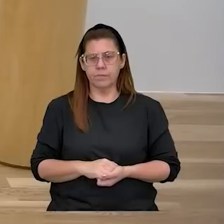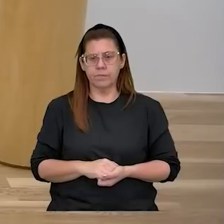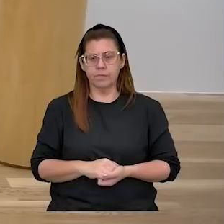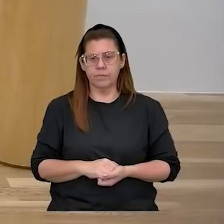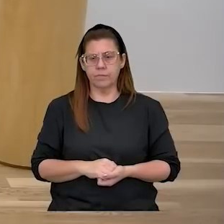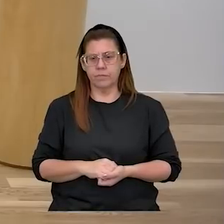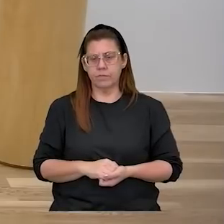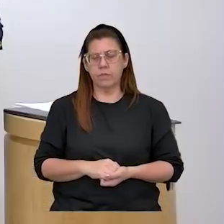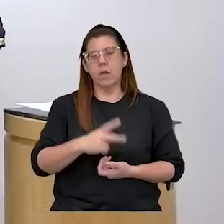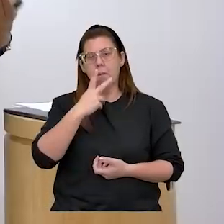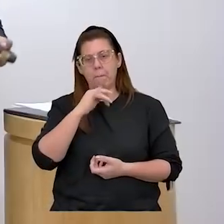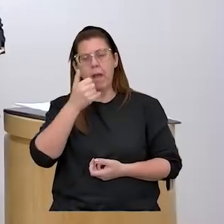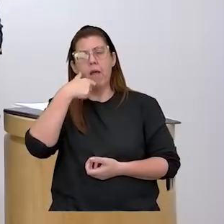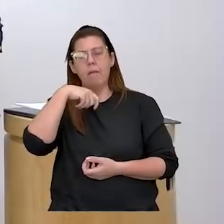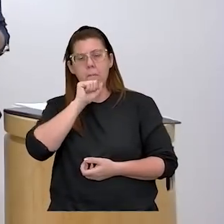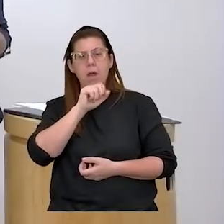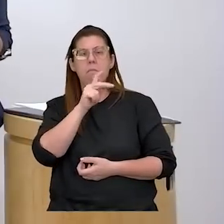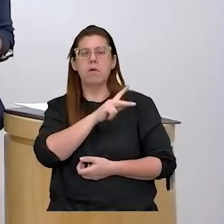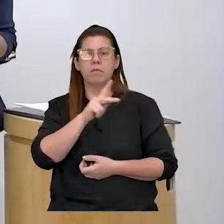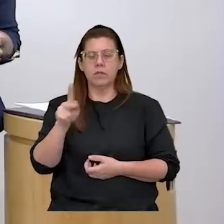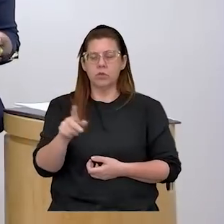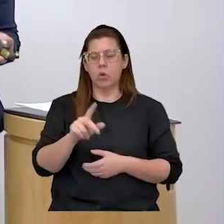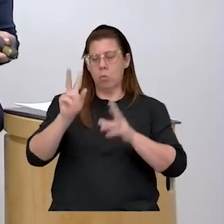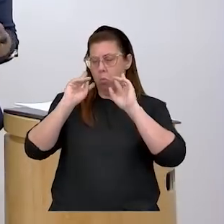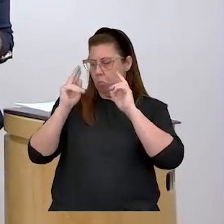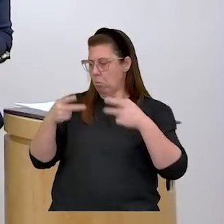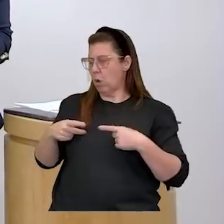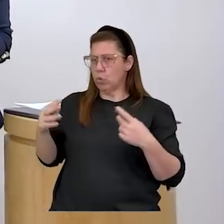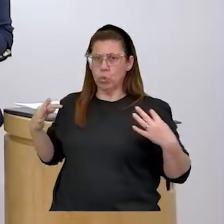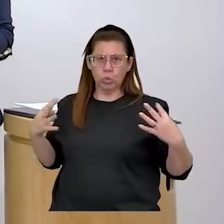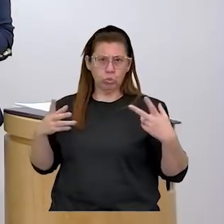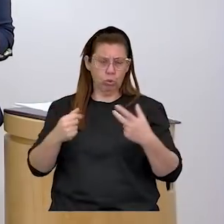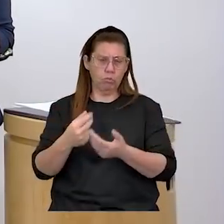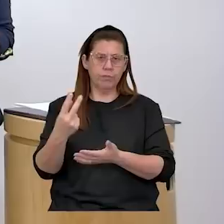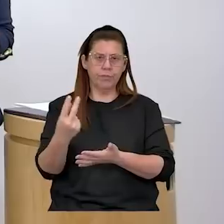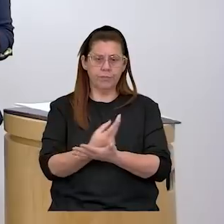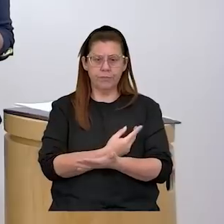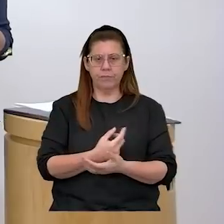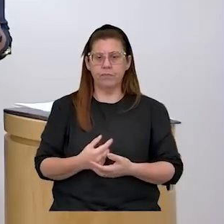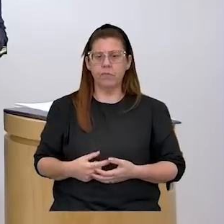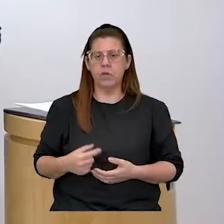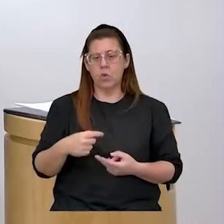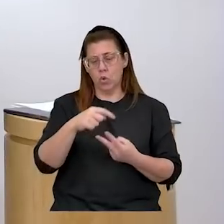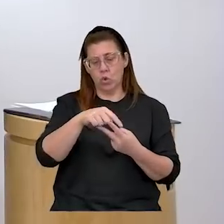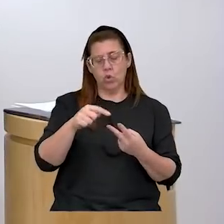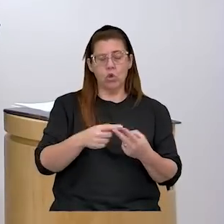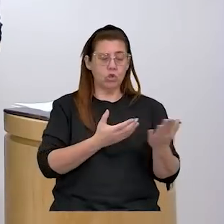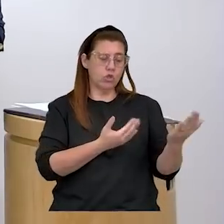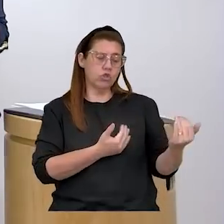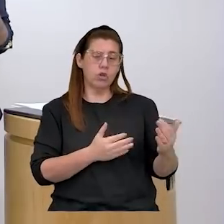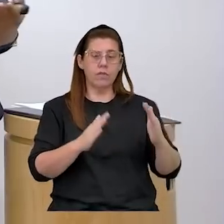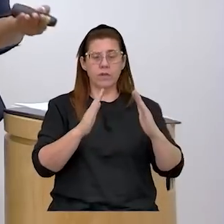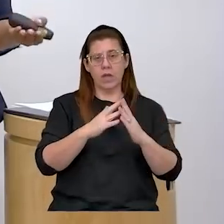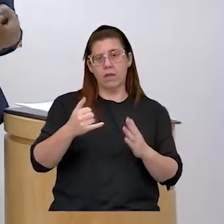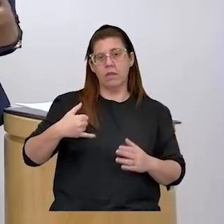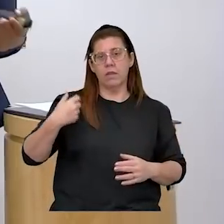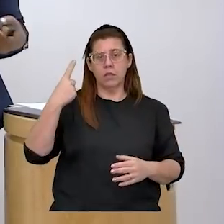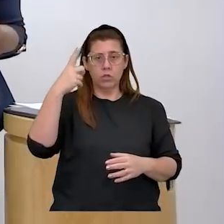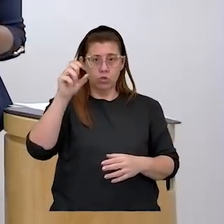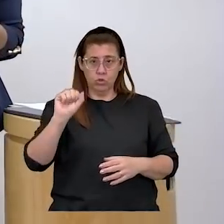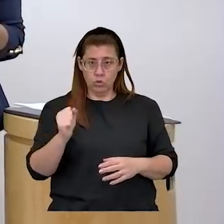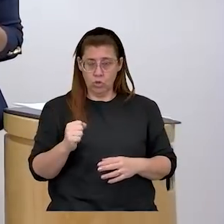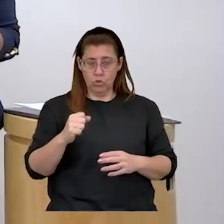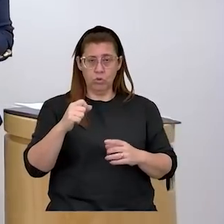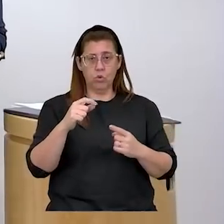pais, mães, professores, pessoas, seres humanos, né? Não somos, né? Eu falo, eu com 2 jovens em casa de 18 anos e um de